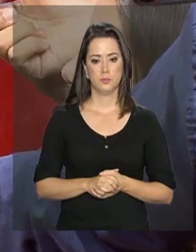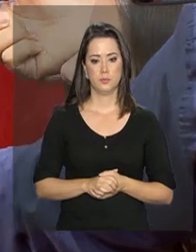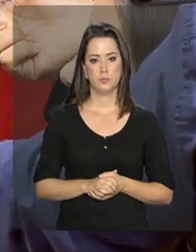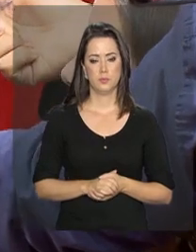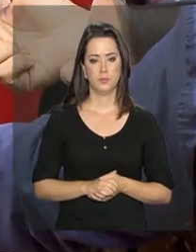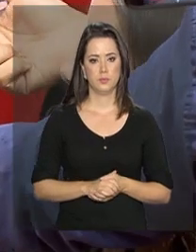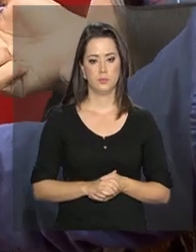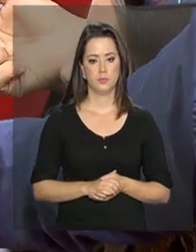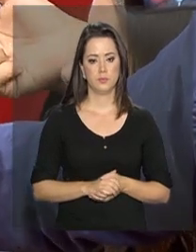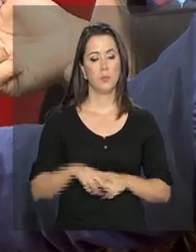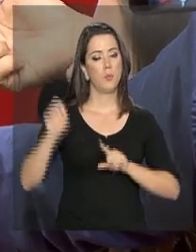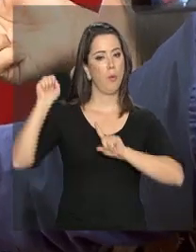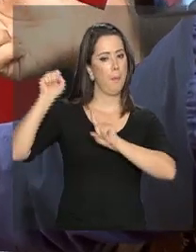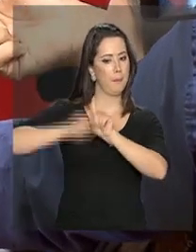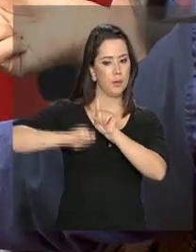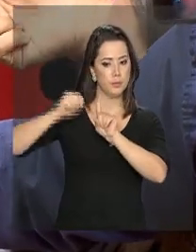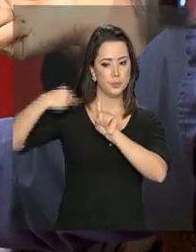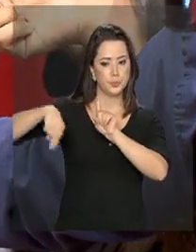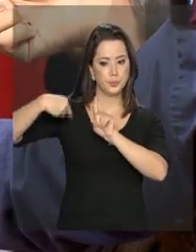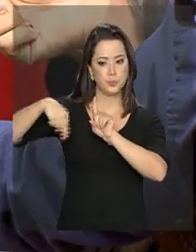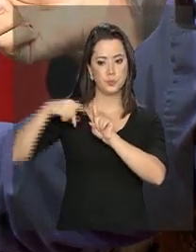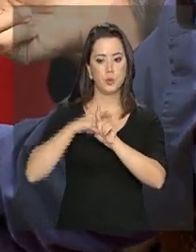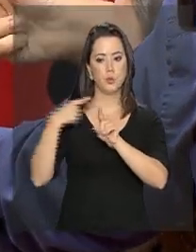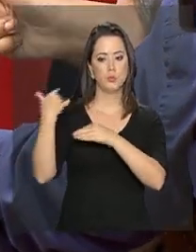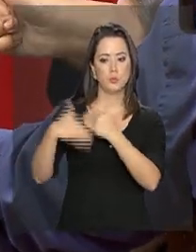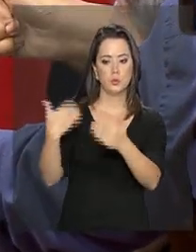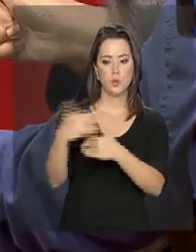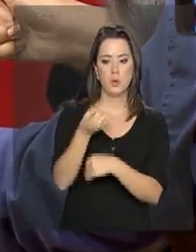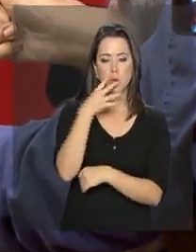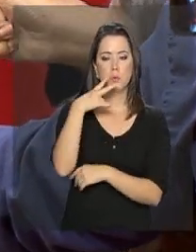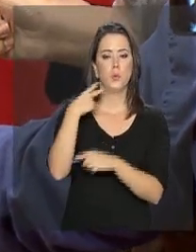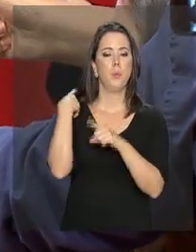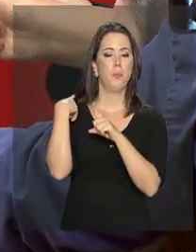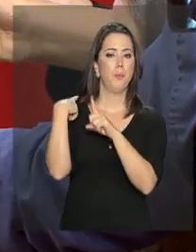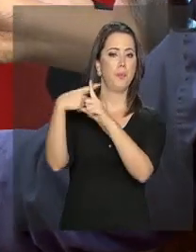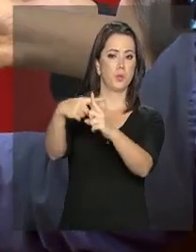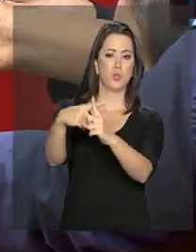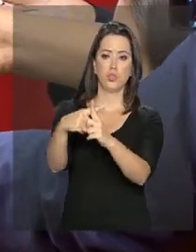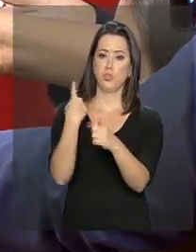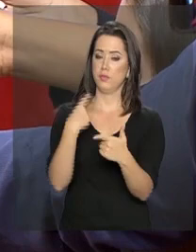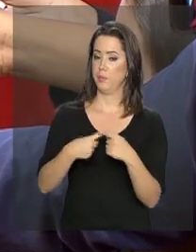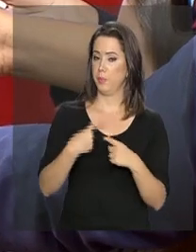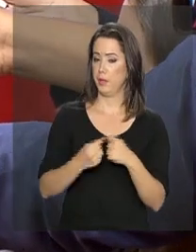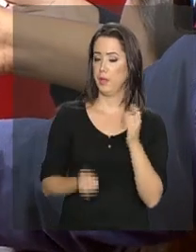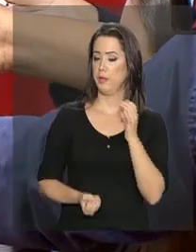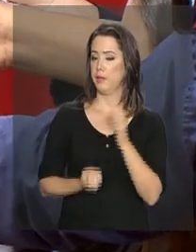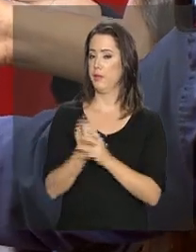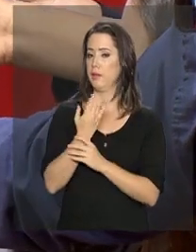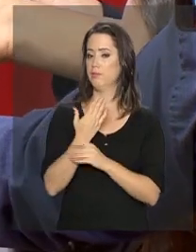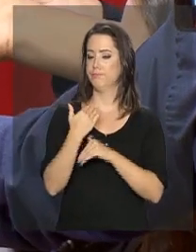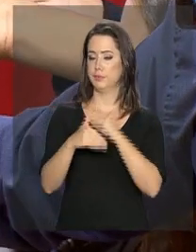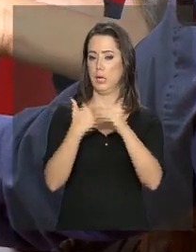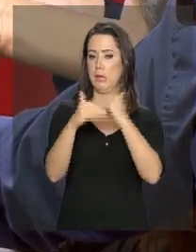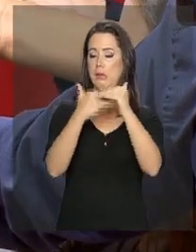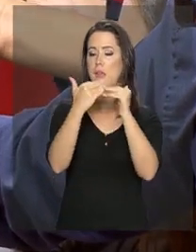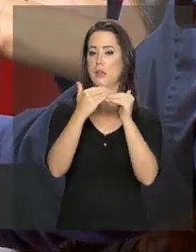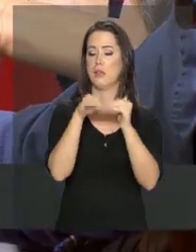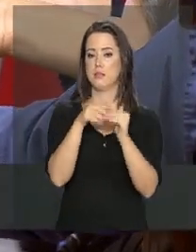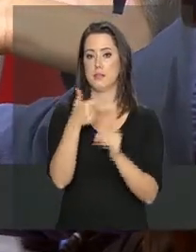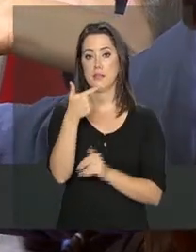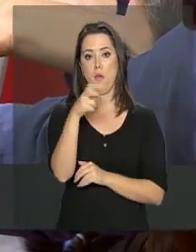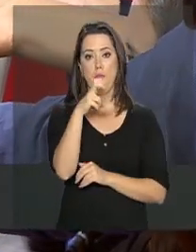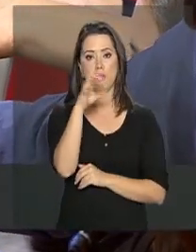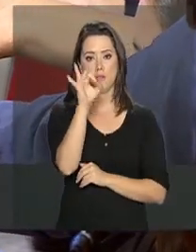mês de novembro teve um desempenho muito positivo com crescimento de 25% das exportações